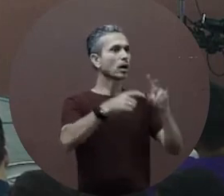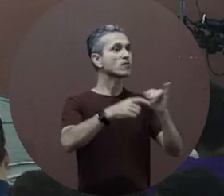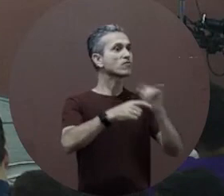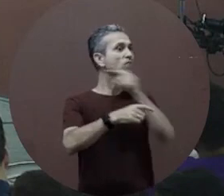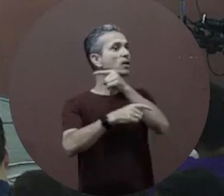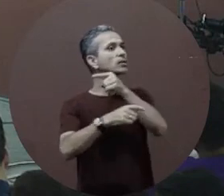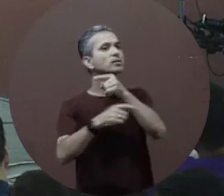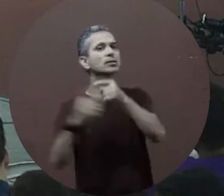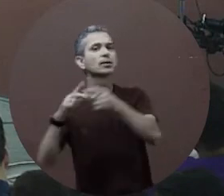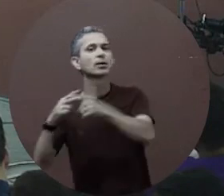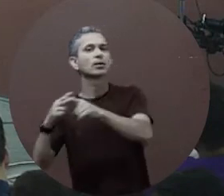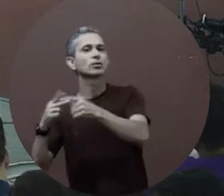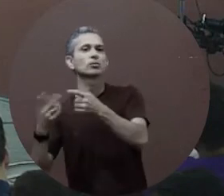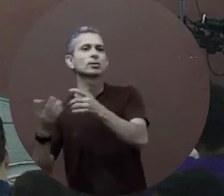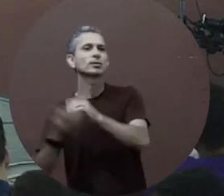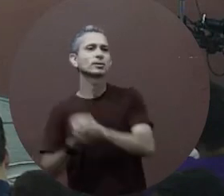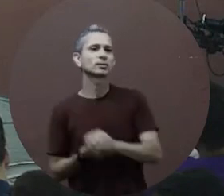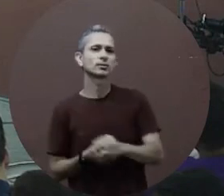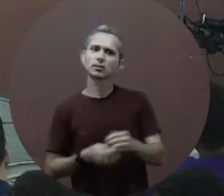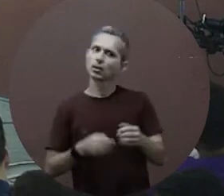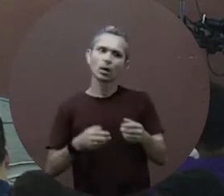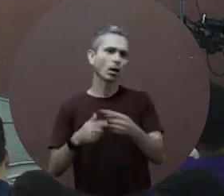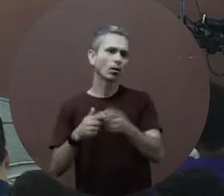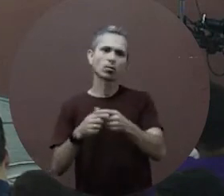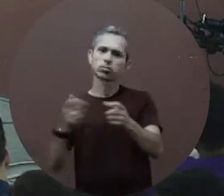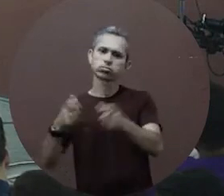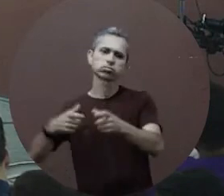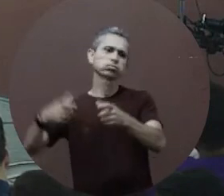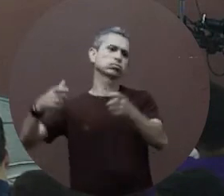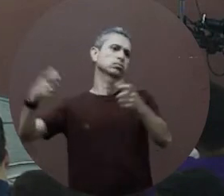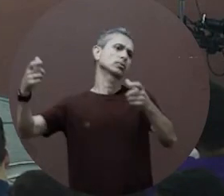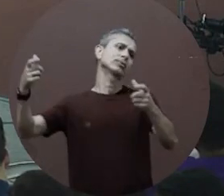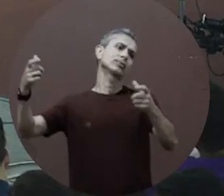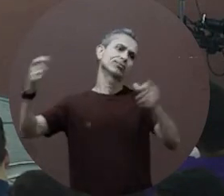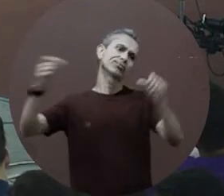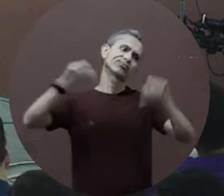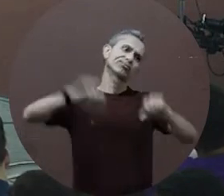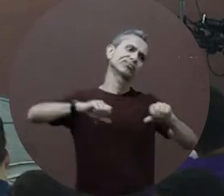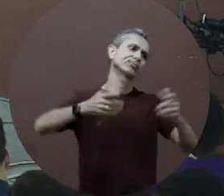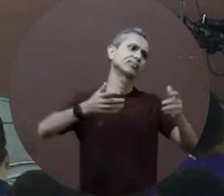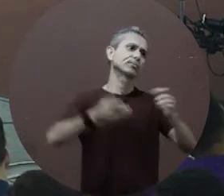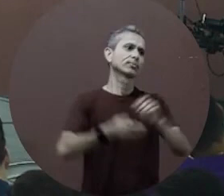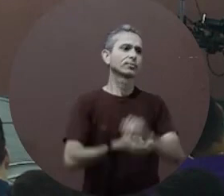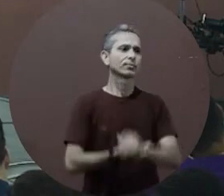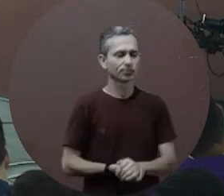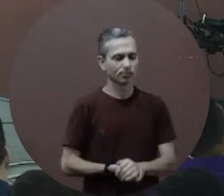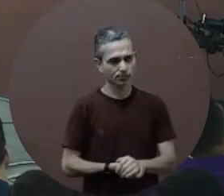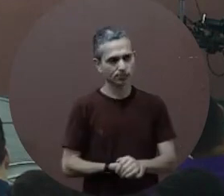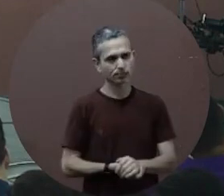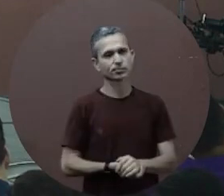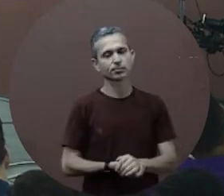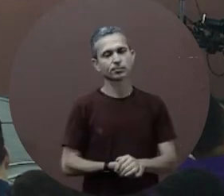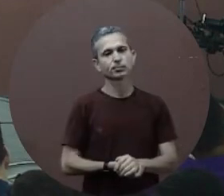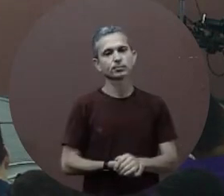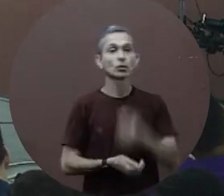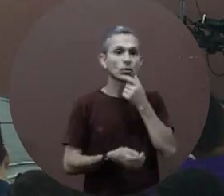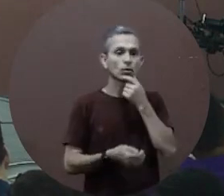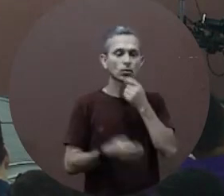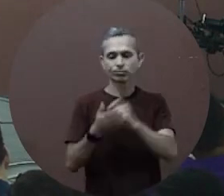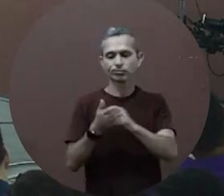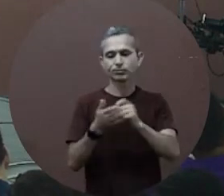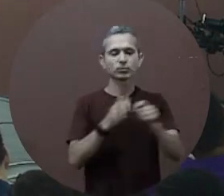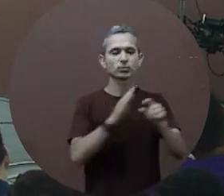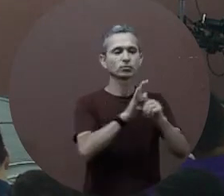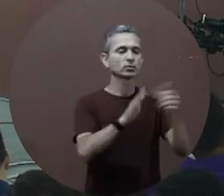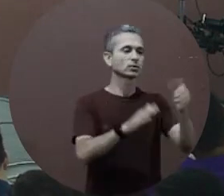não gemendo. Do contrário, isso não trará proveito nenhum para vocês. Aí olha o que é que o autor diz no verso 18. Orem